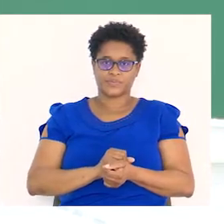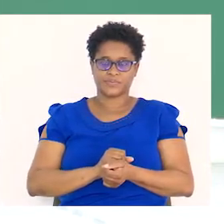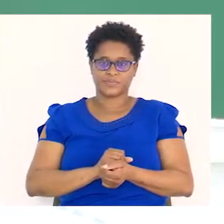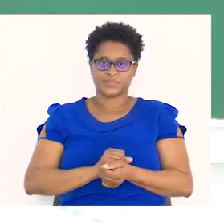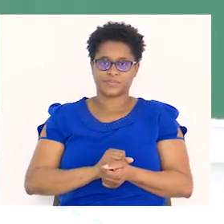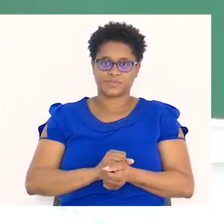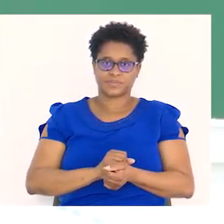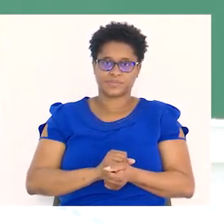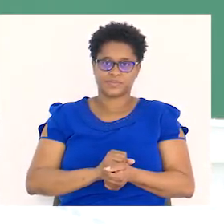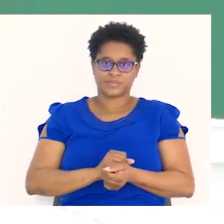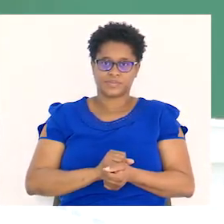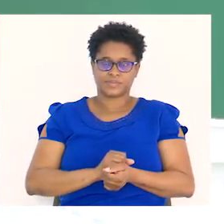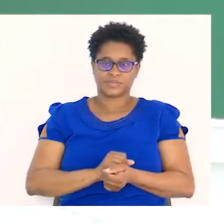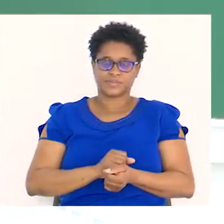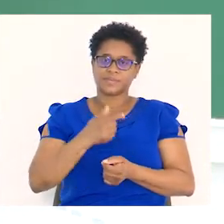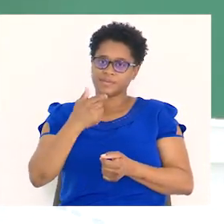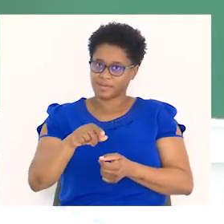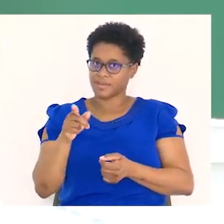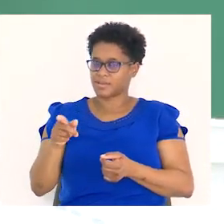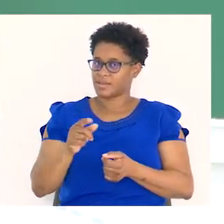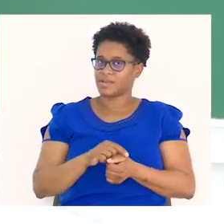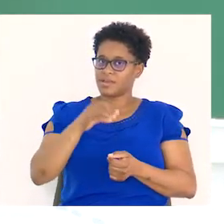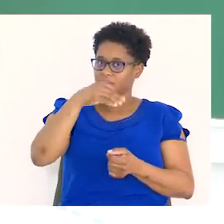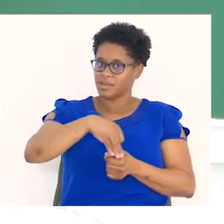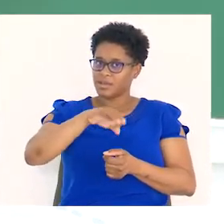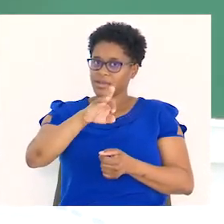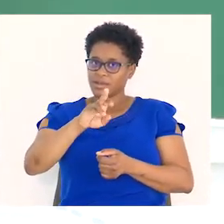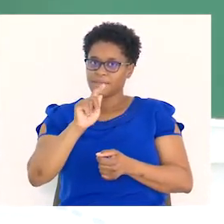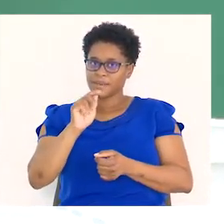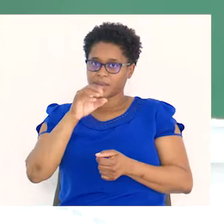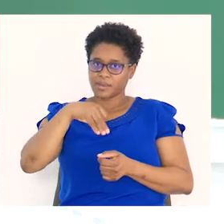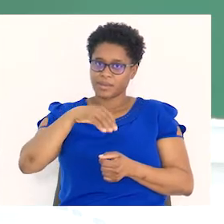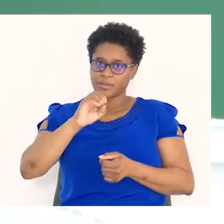a palavra filho.